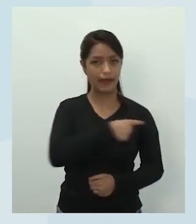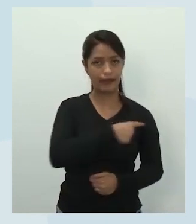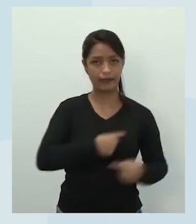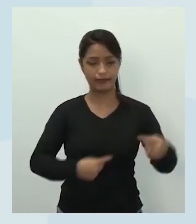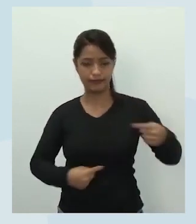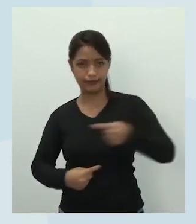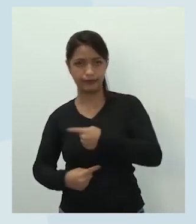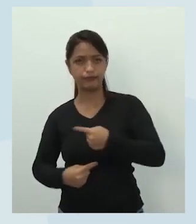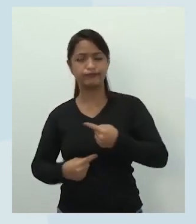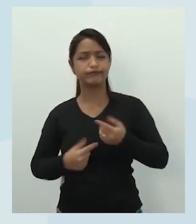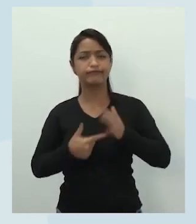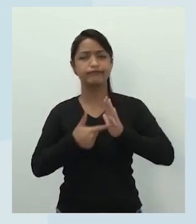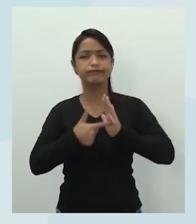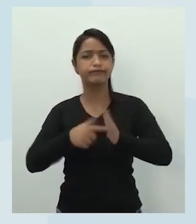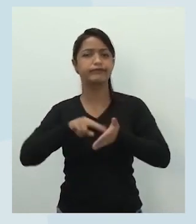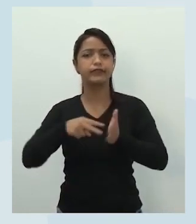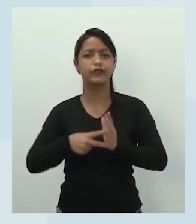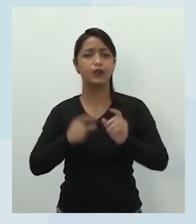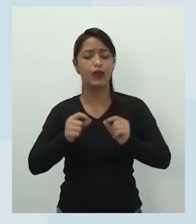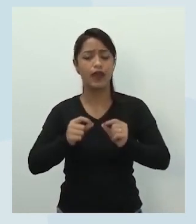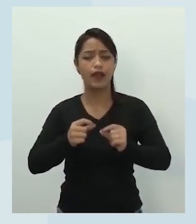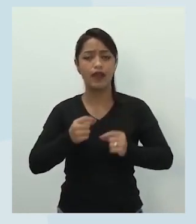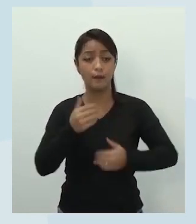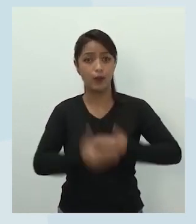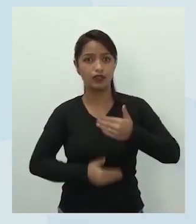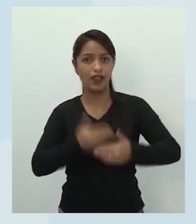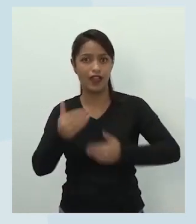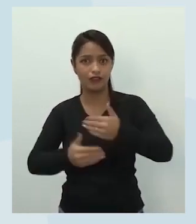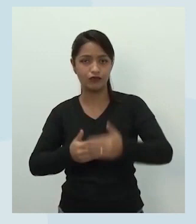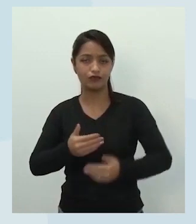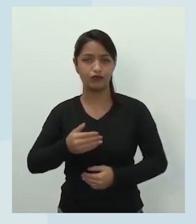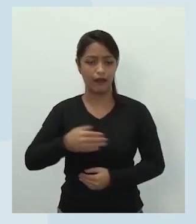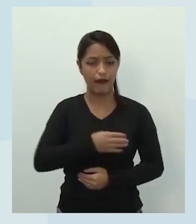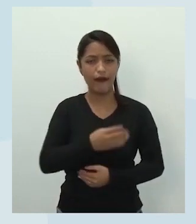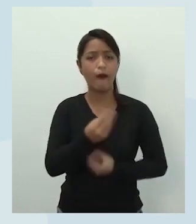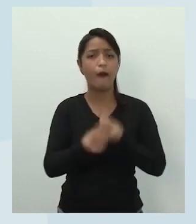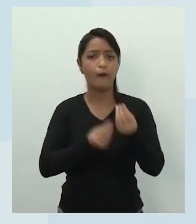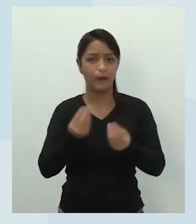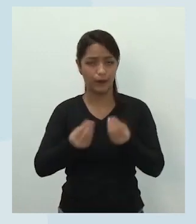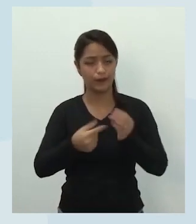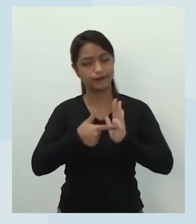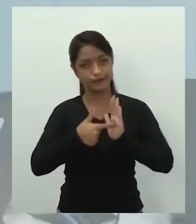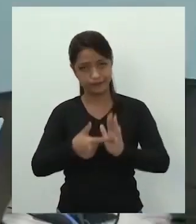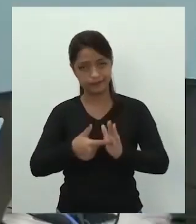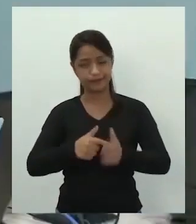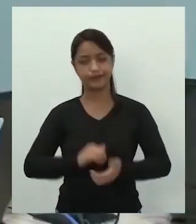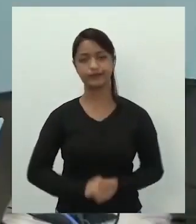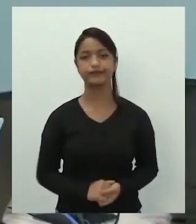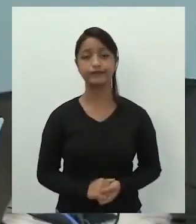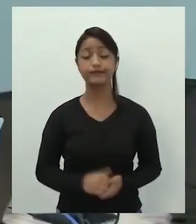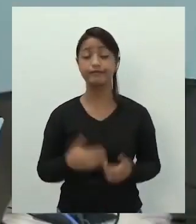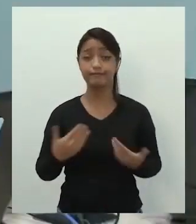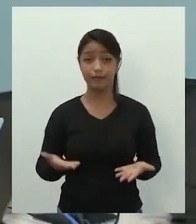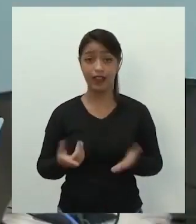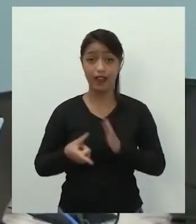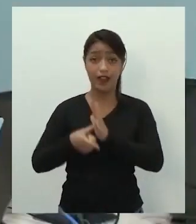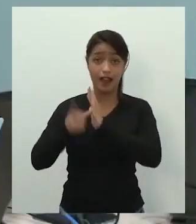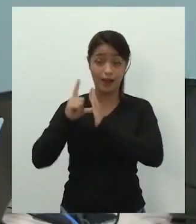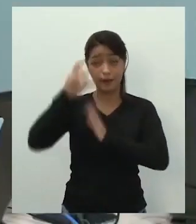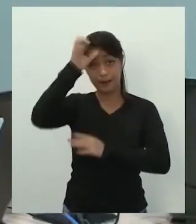processo e o caminho a ser seguido. Agora, como nós vimos anteriormente,